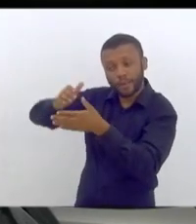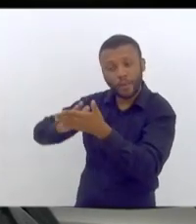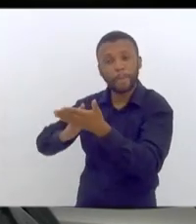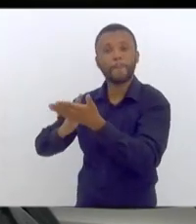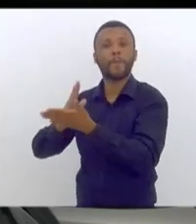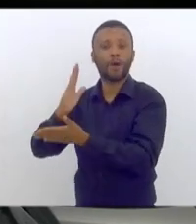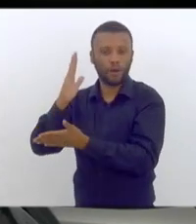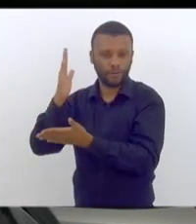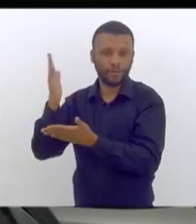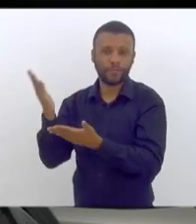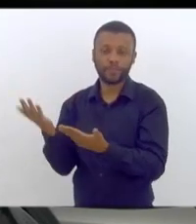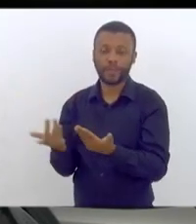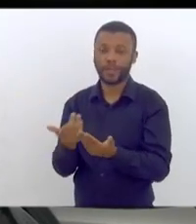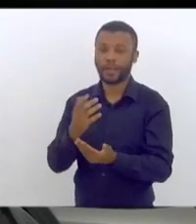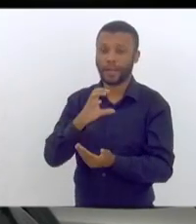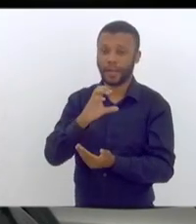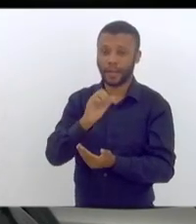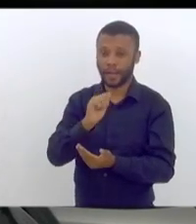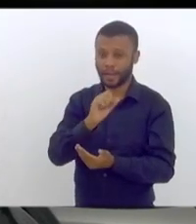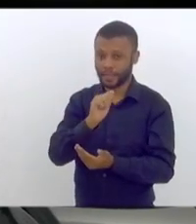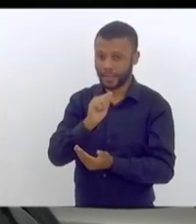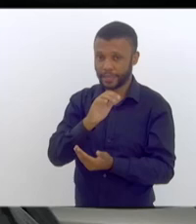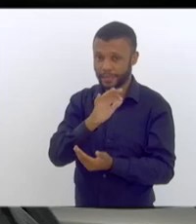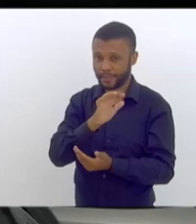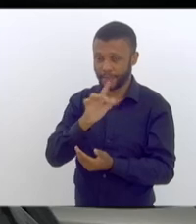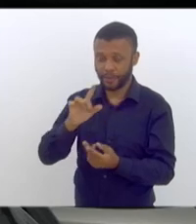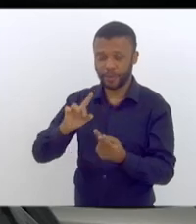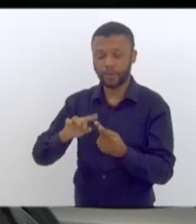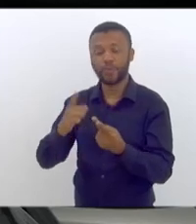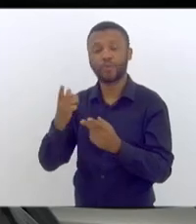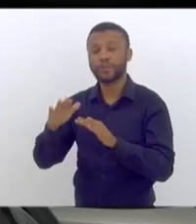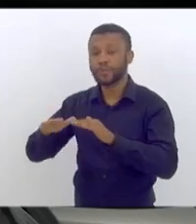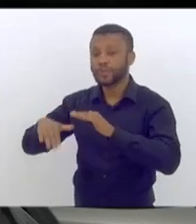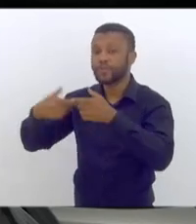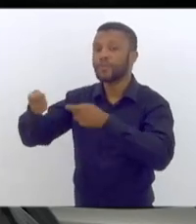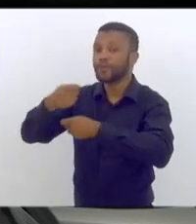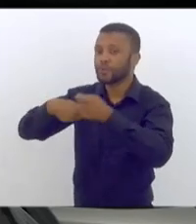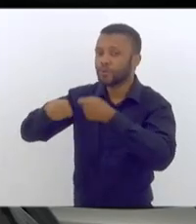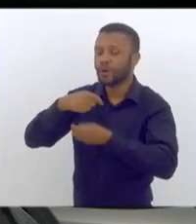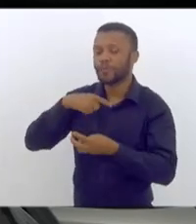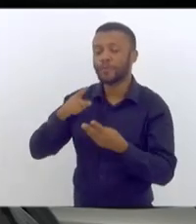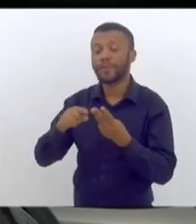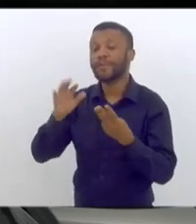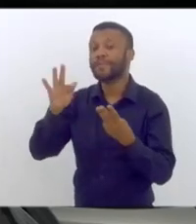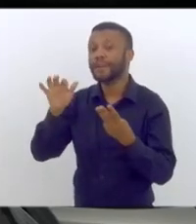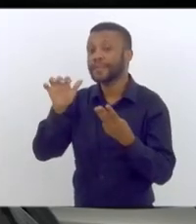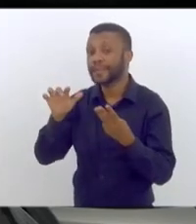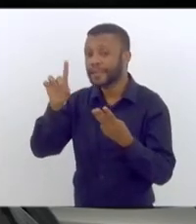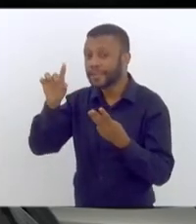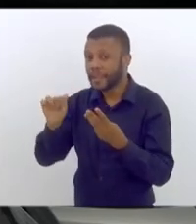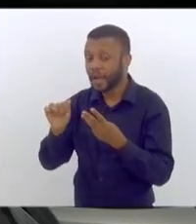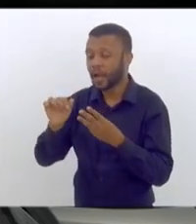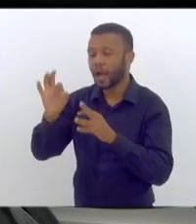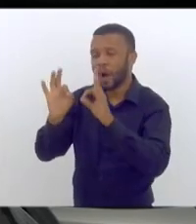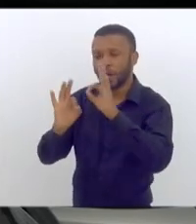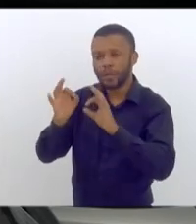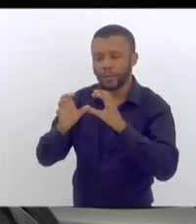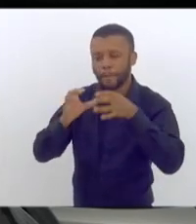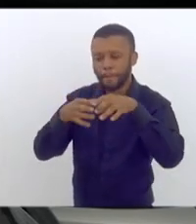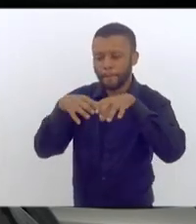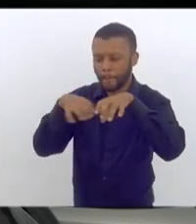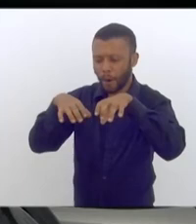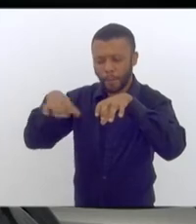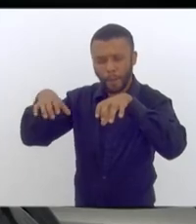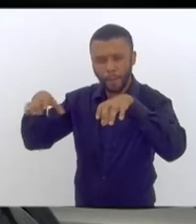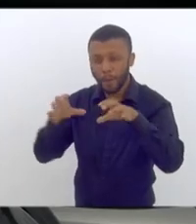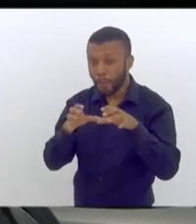estado caso civil desenvolvimento econômico e fazenda é a exceção que a lei a última alteração dessa lei possibilitou é